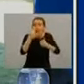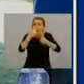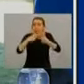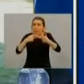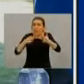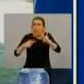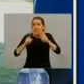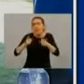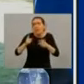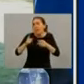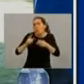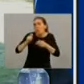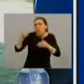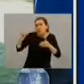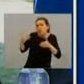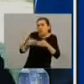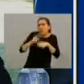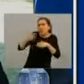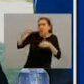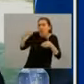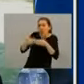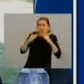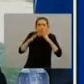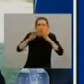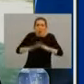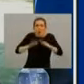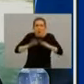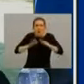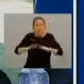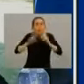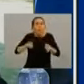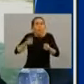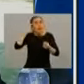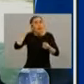para comprar a janta é coisa da cabeça do cidadão tanta preocupação